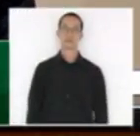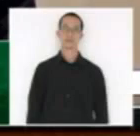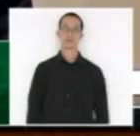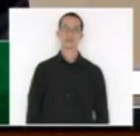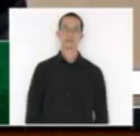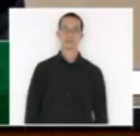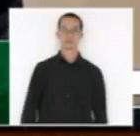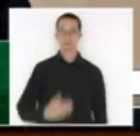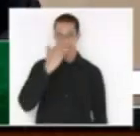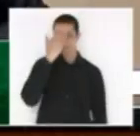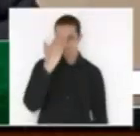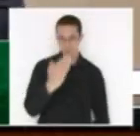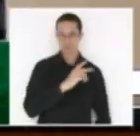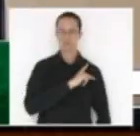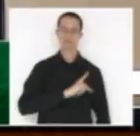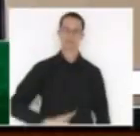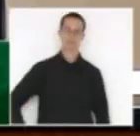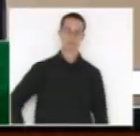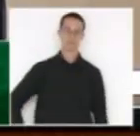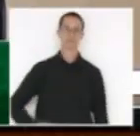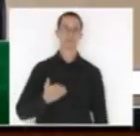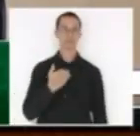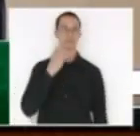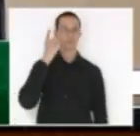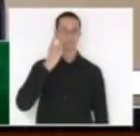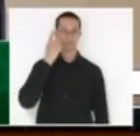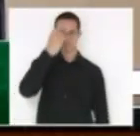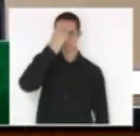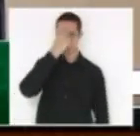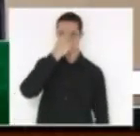Obrigado, presidente dessa sessão, deputado Maurício